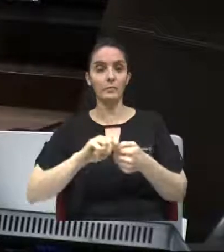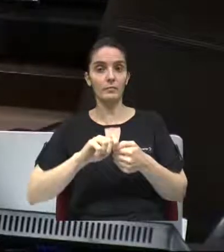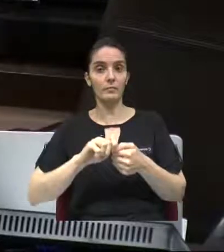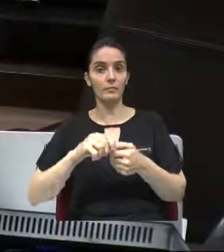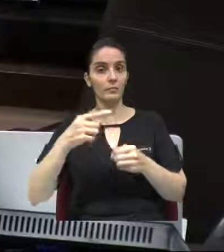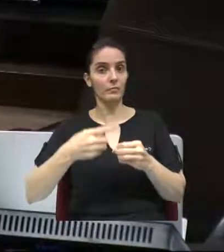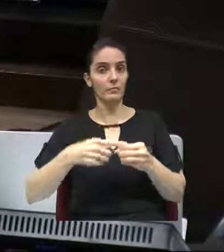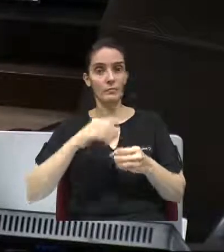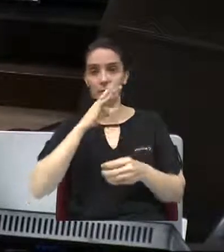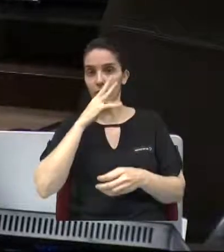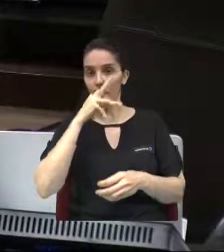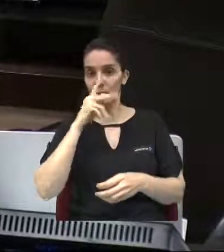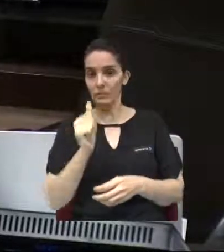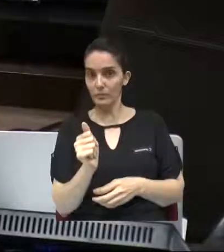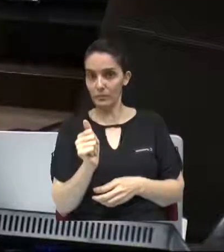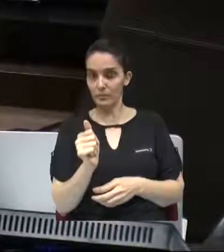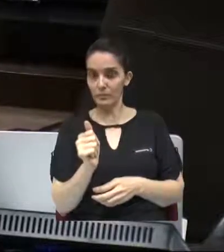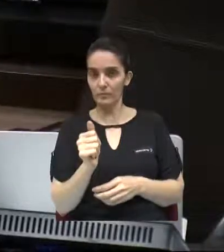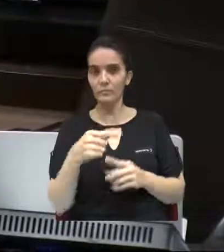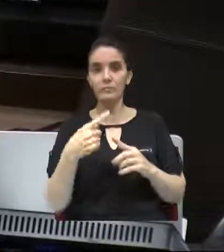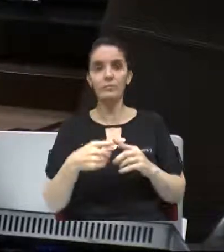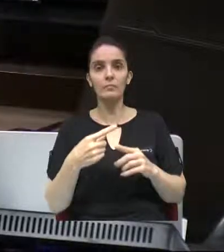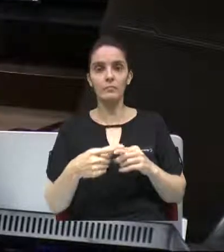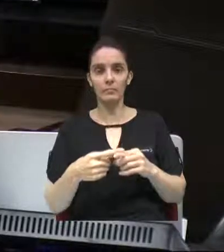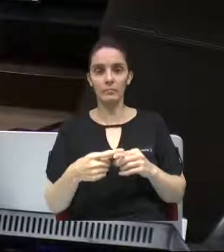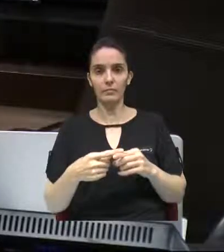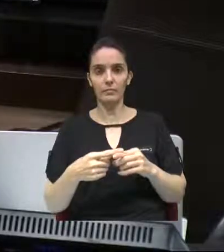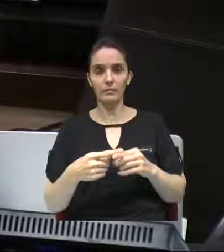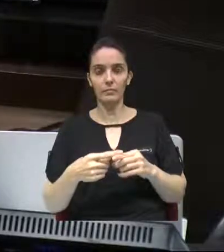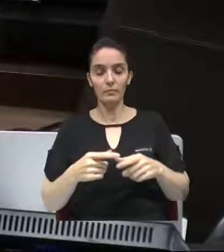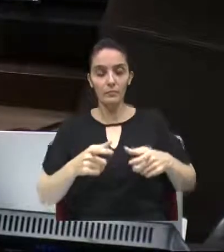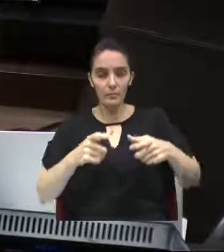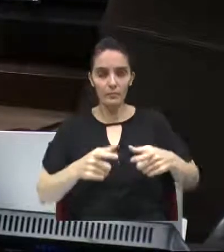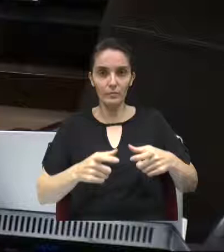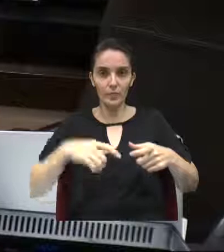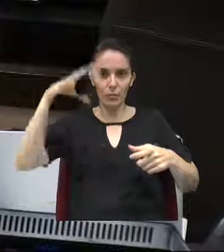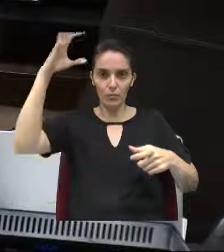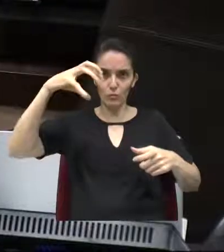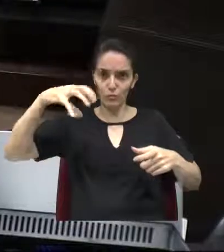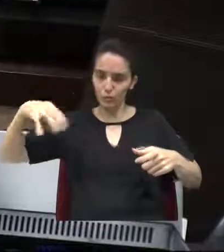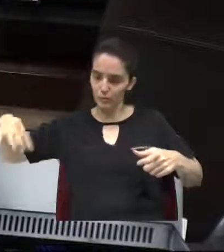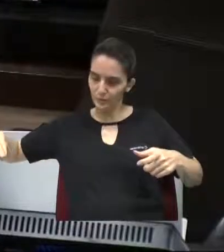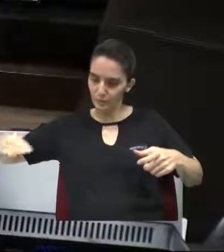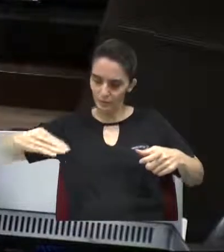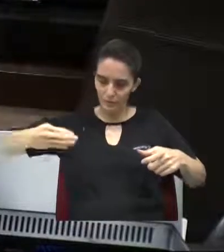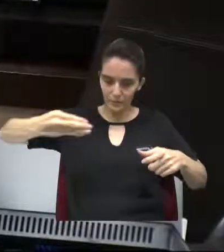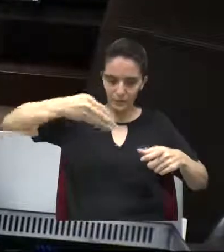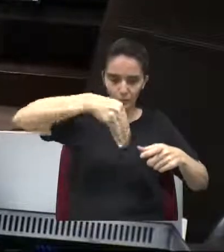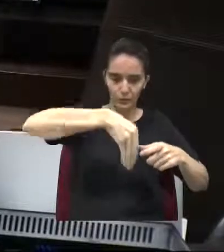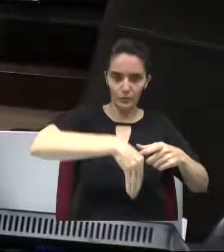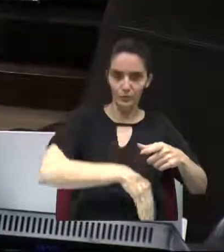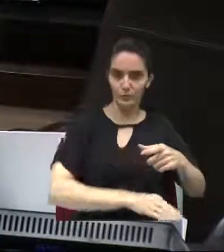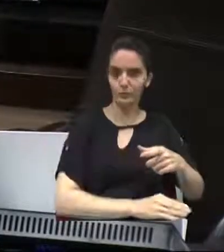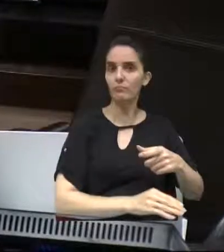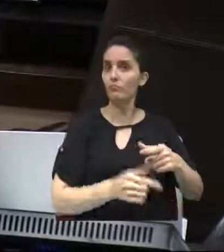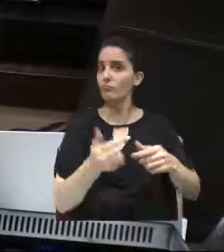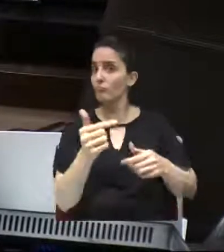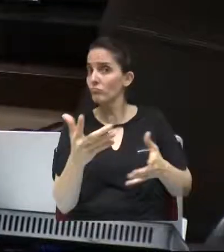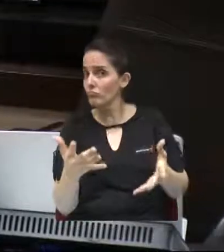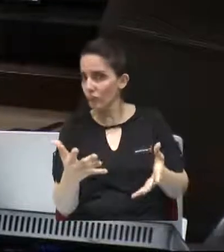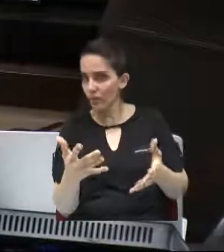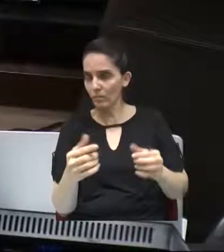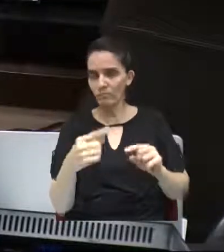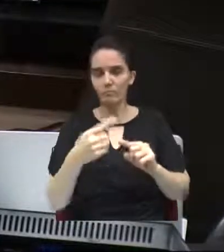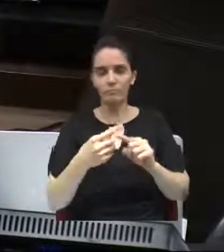número de bueiros e pela diferença que existe. Não teria como colocar um padrão como essas cidades foram planejadas para